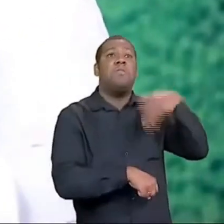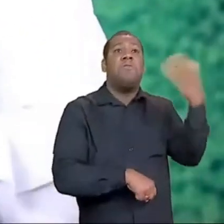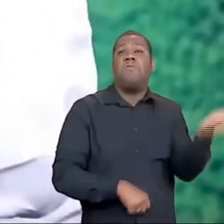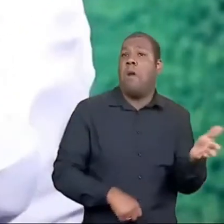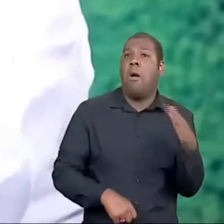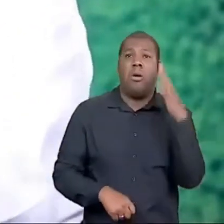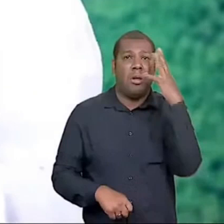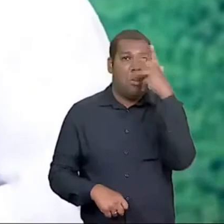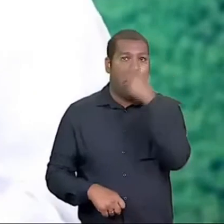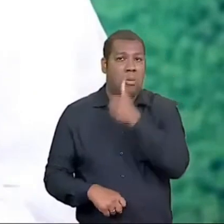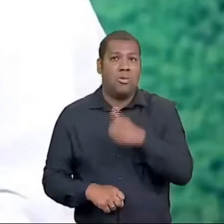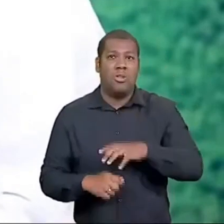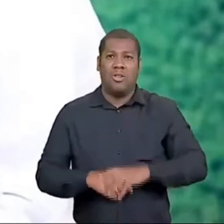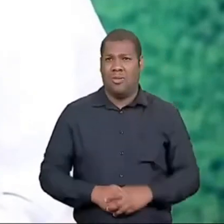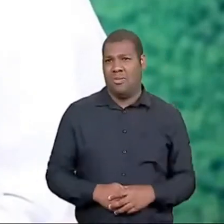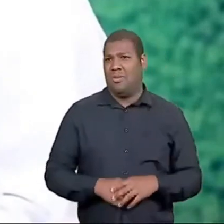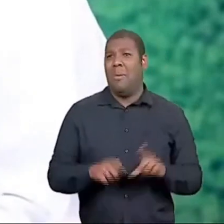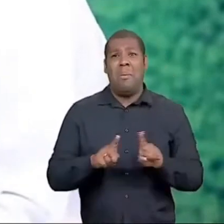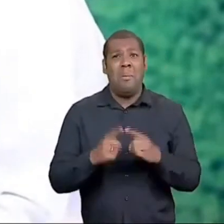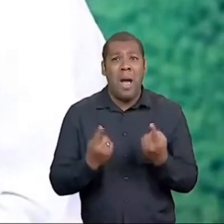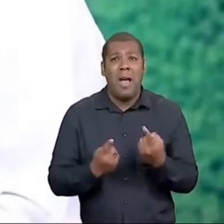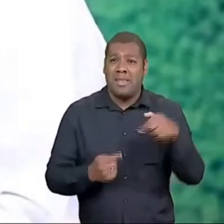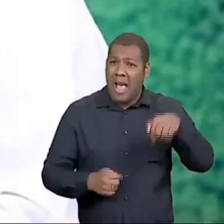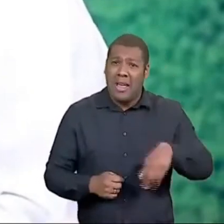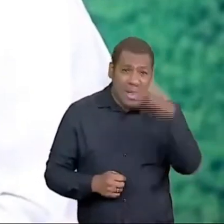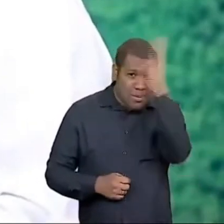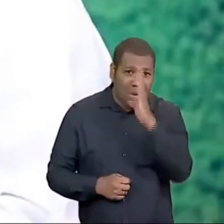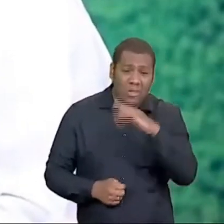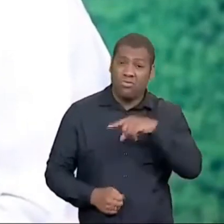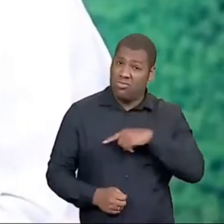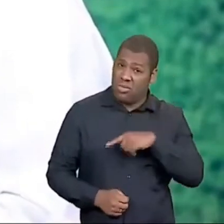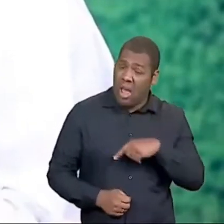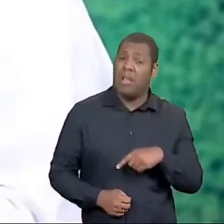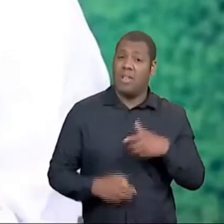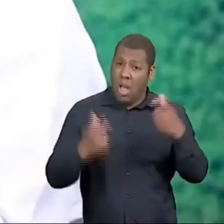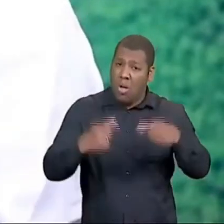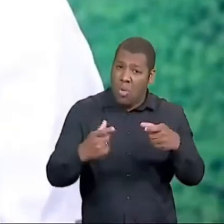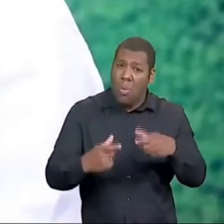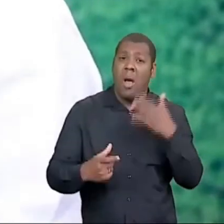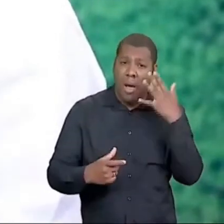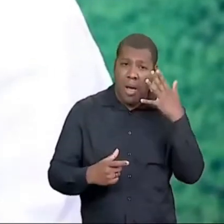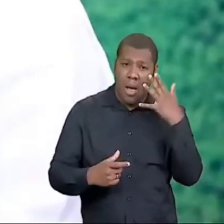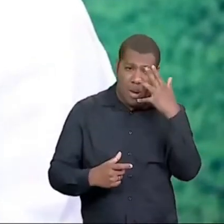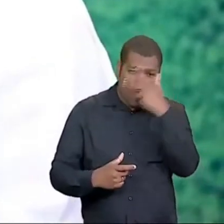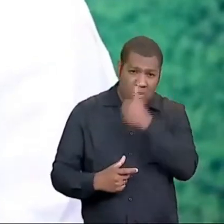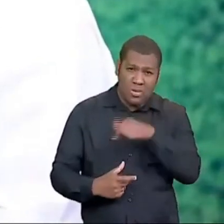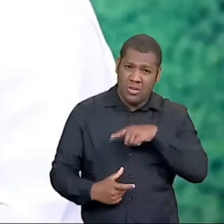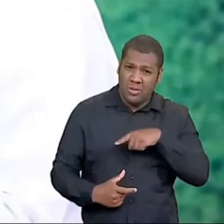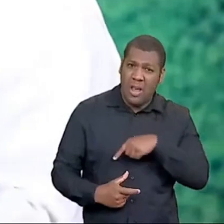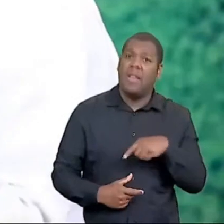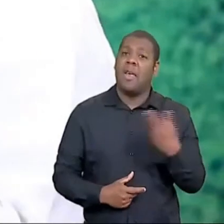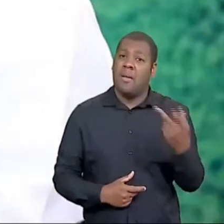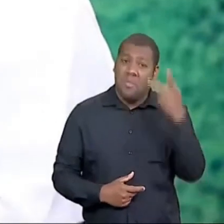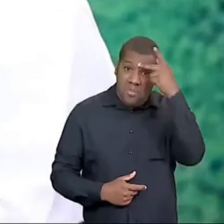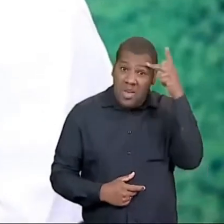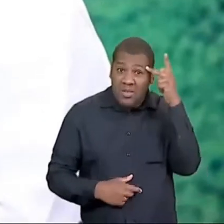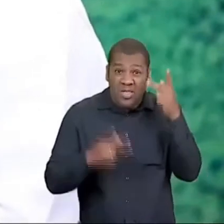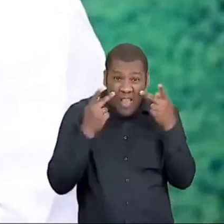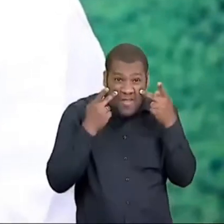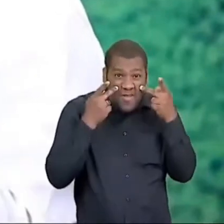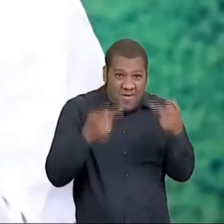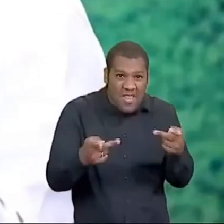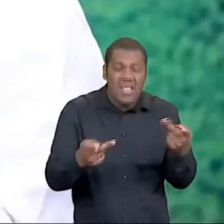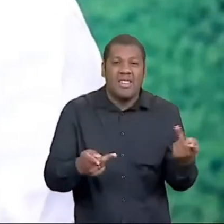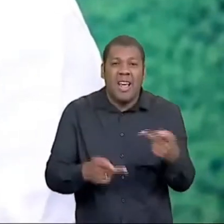Rio Tapajós e outros rios que eu não pude visitar, as pessoas iriam se encantar e iriam voltar muitas vezes. Depois que eu fiz